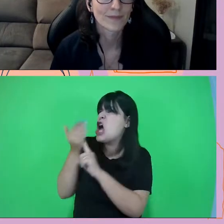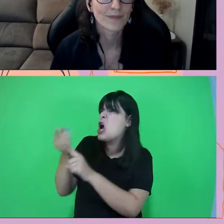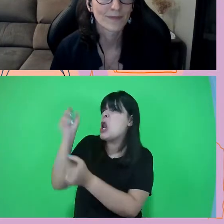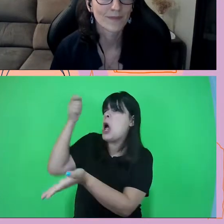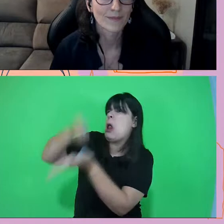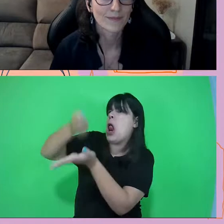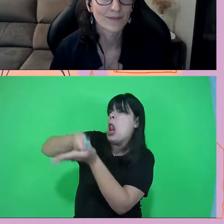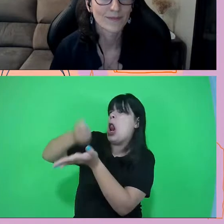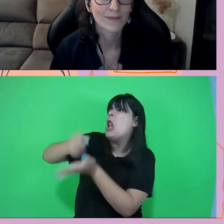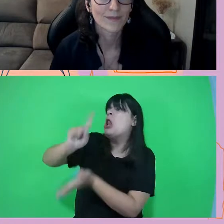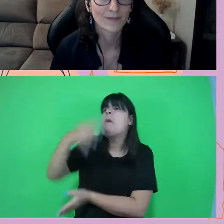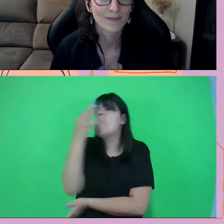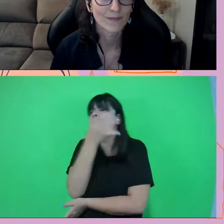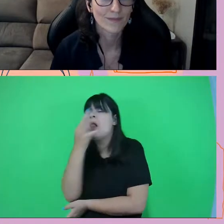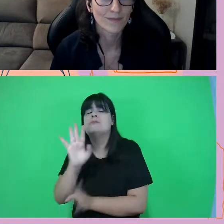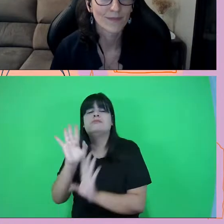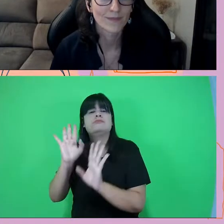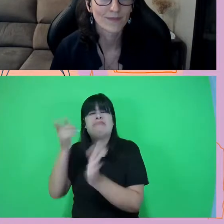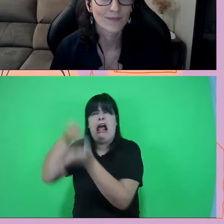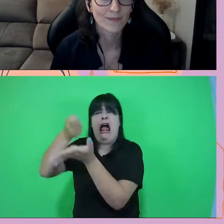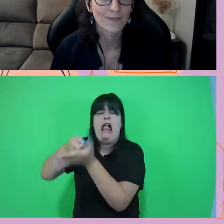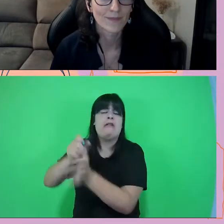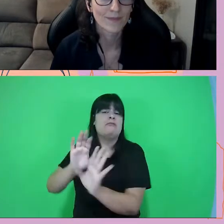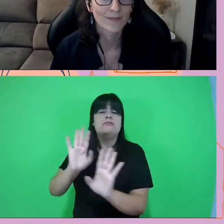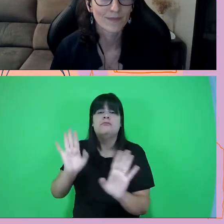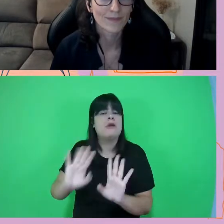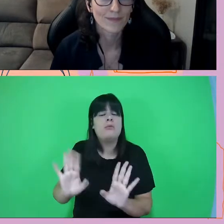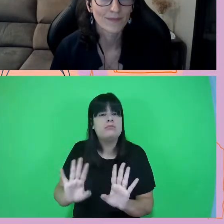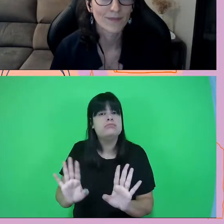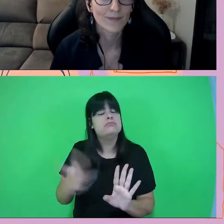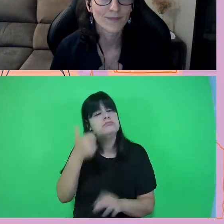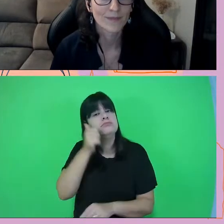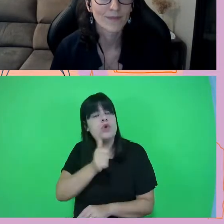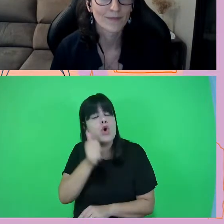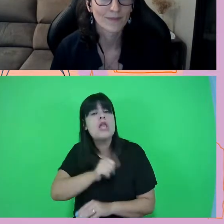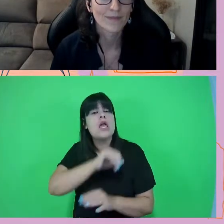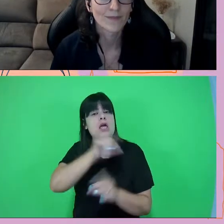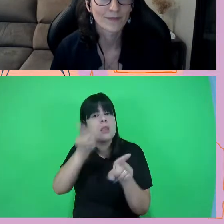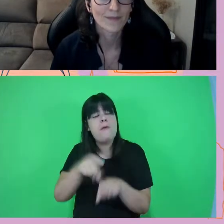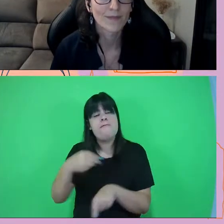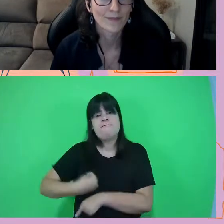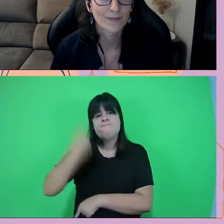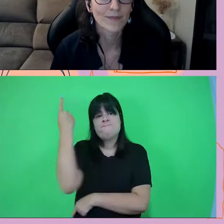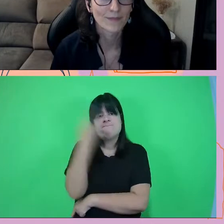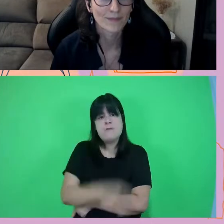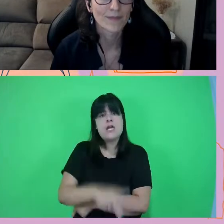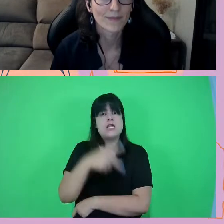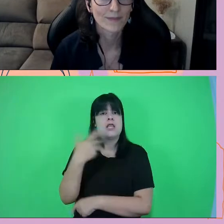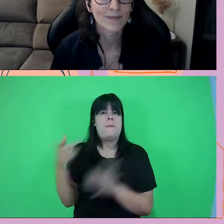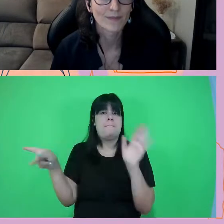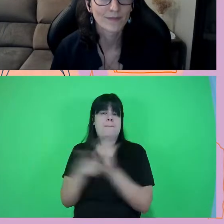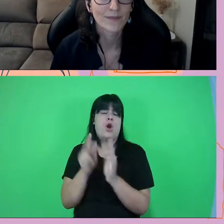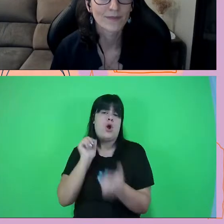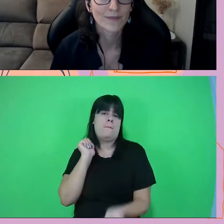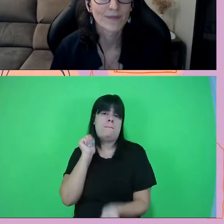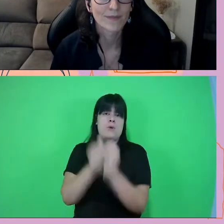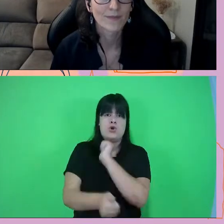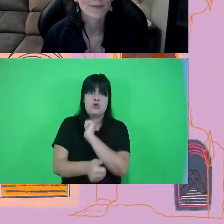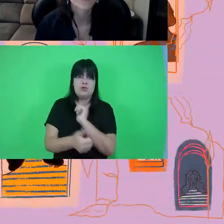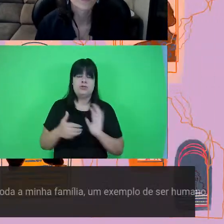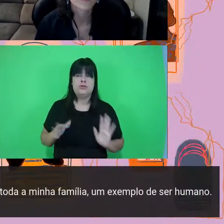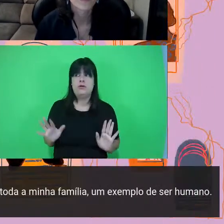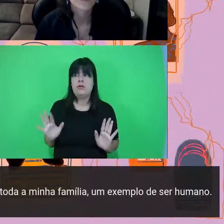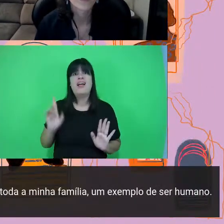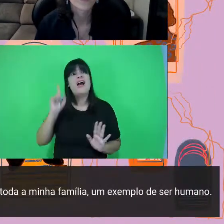tem que usar esse batom. Né? A mesma coisa se aplica para as mulheres que vivem aqui, que vivem do esporte. Né? Ah, você